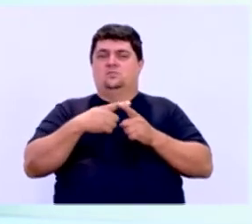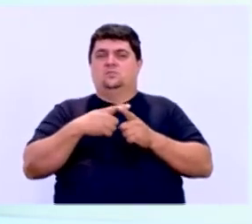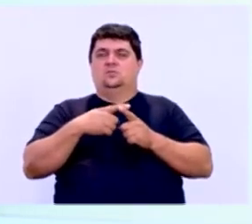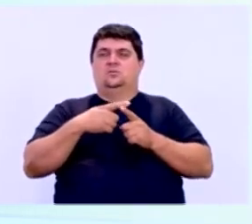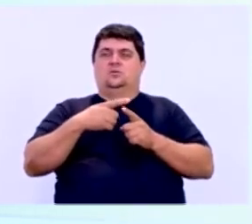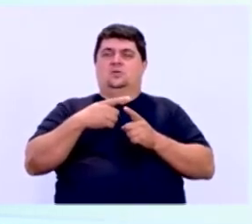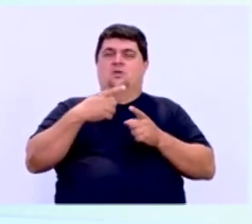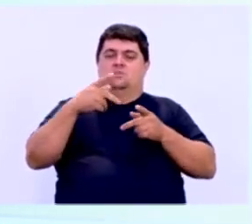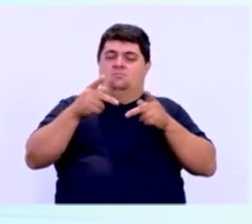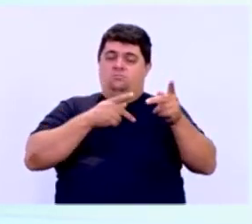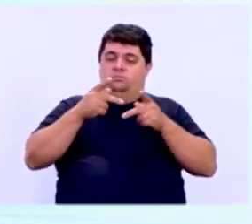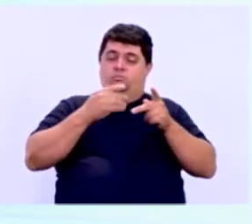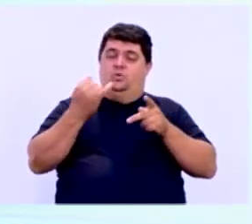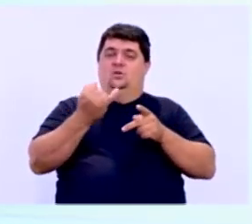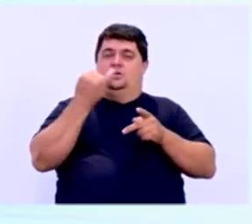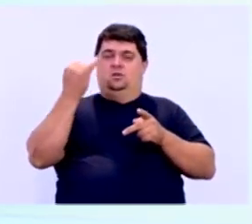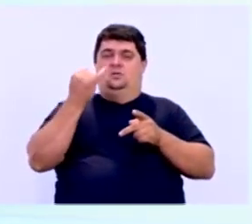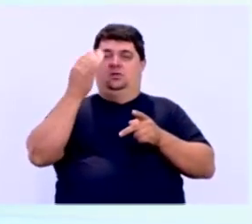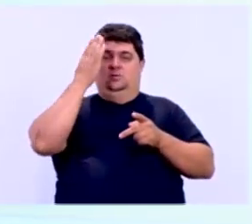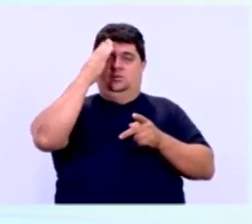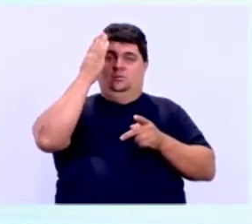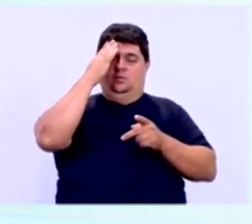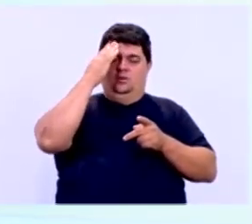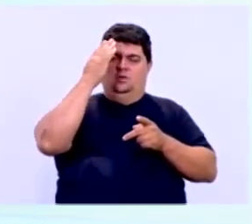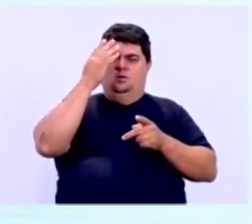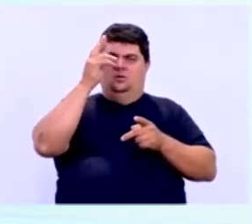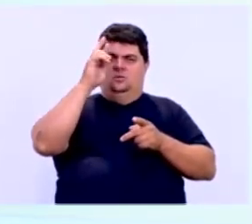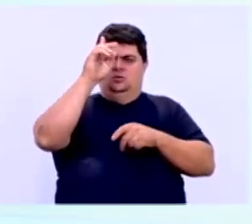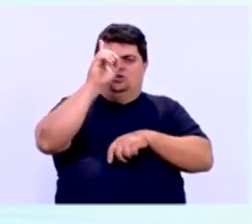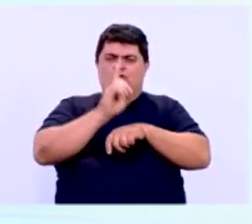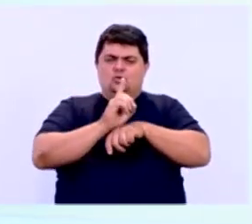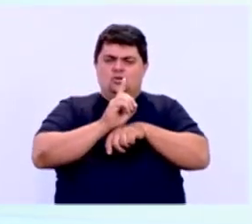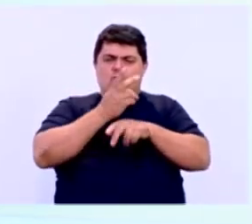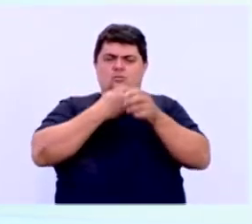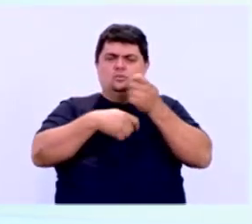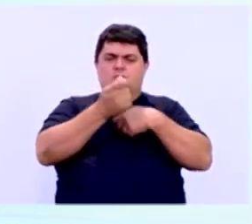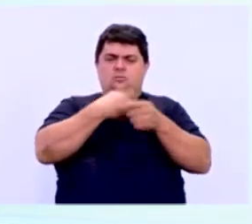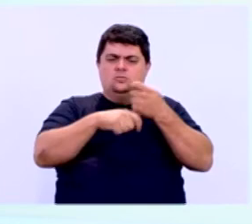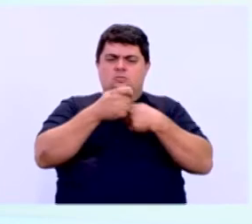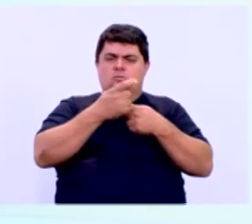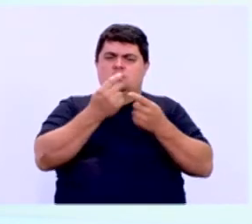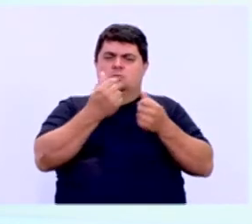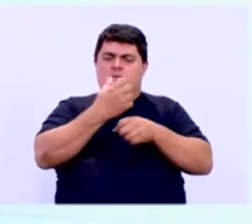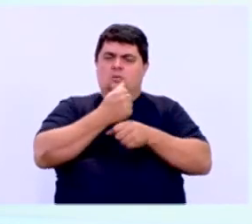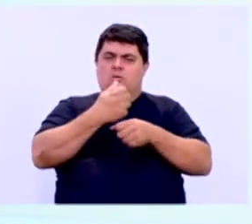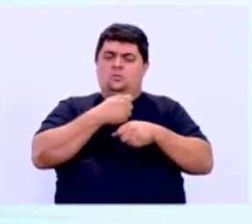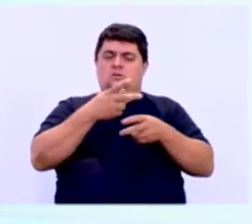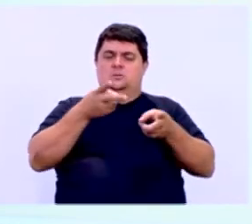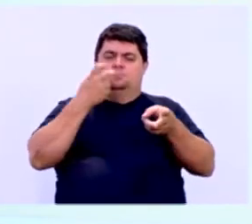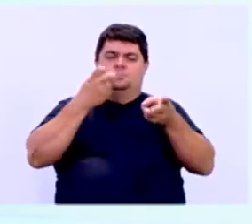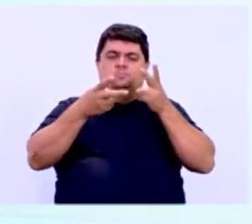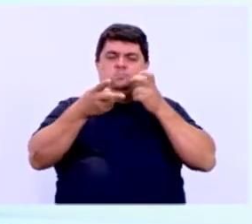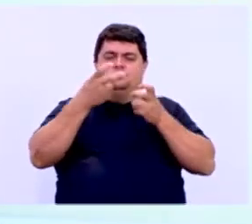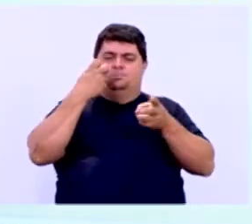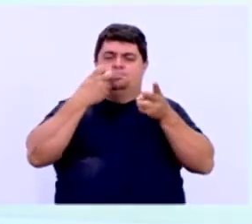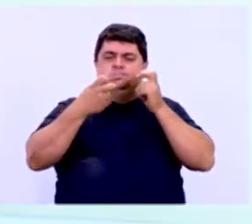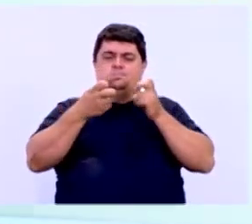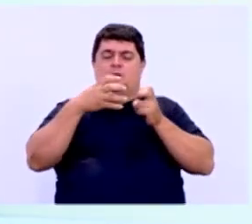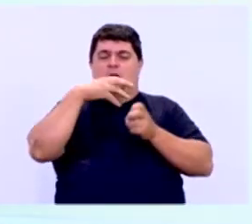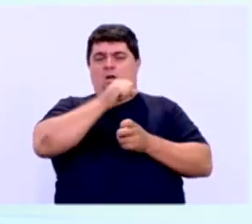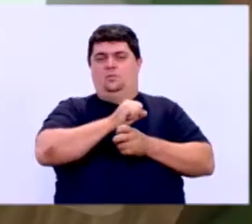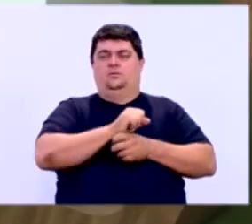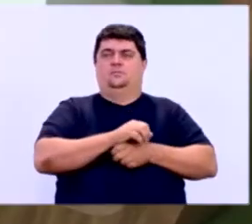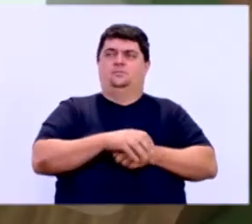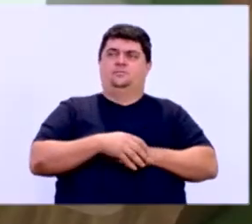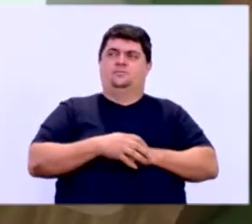forma planejada, o administrador financeiro precisa acompanhar e ter muita atenção na fonte de financiamento interna, né, professor